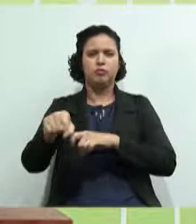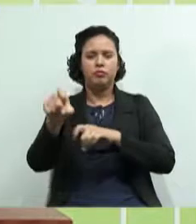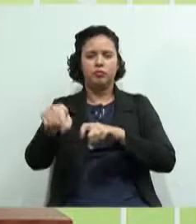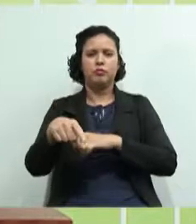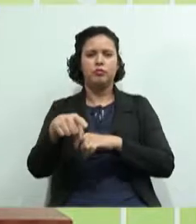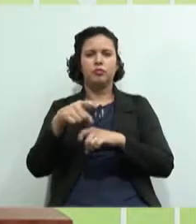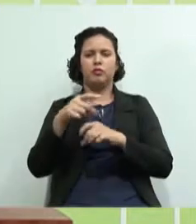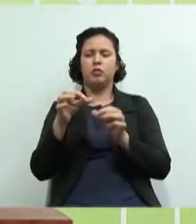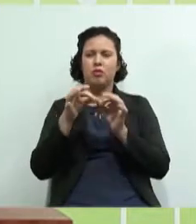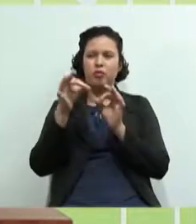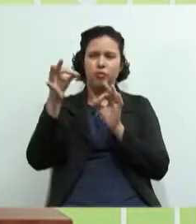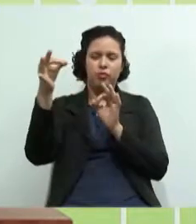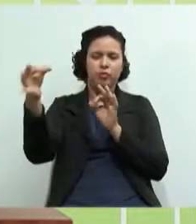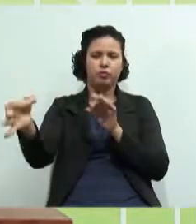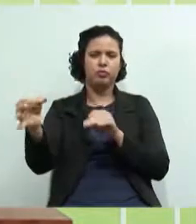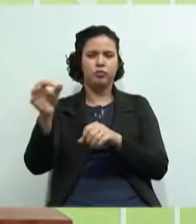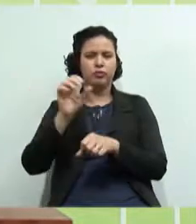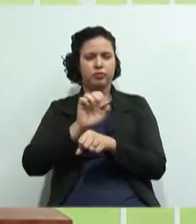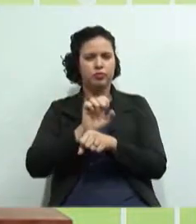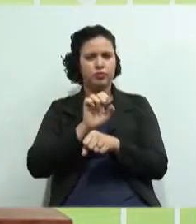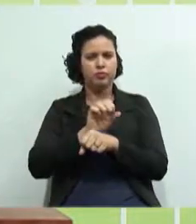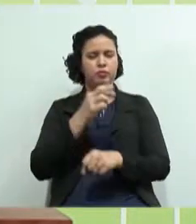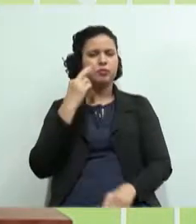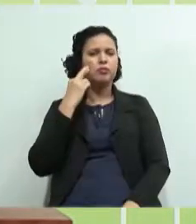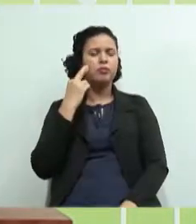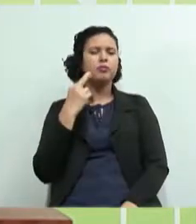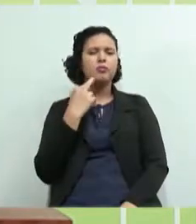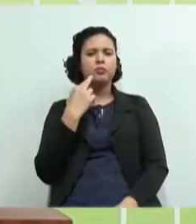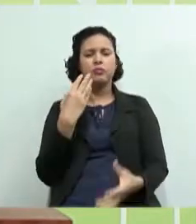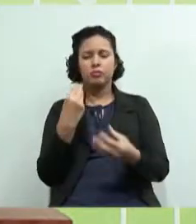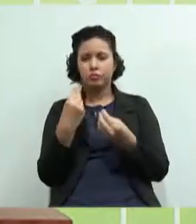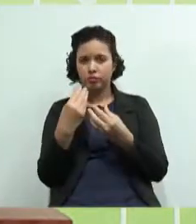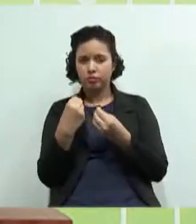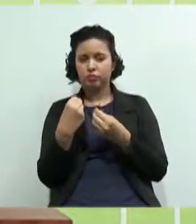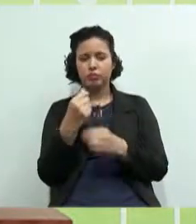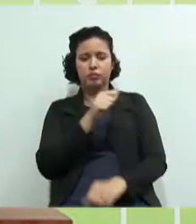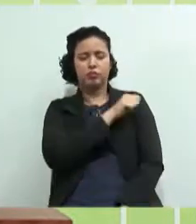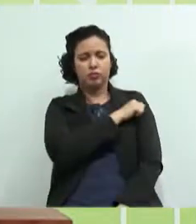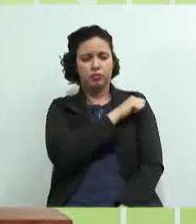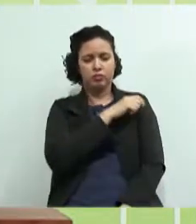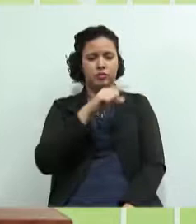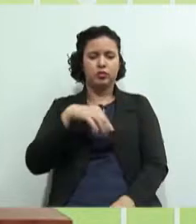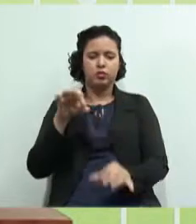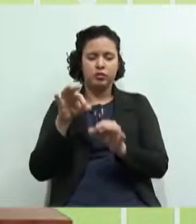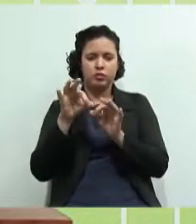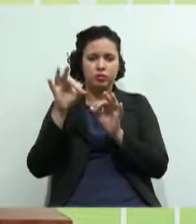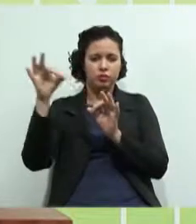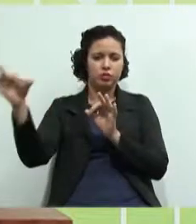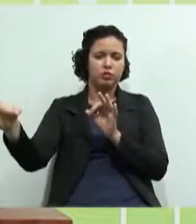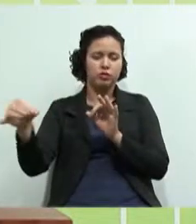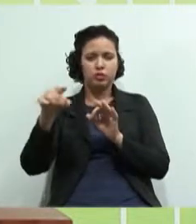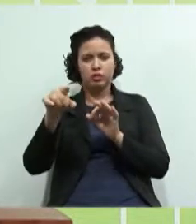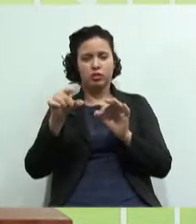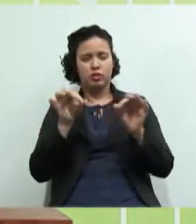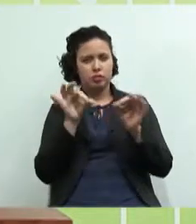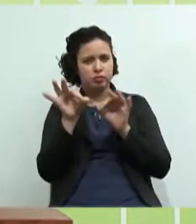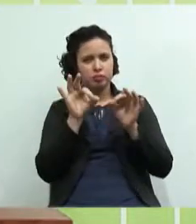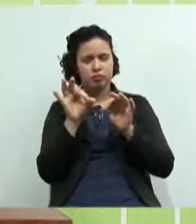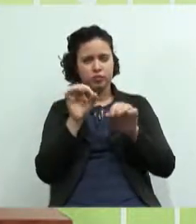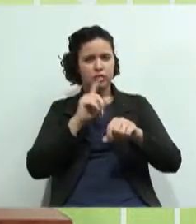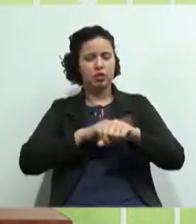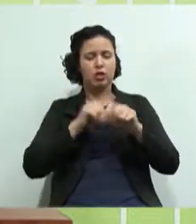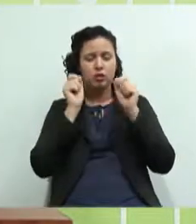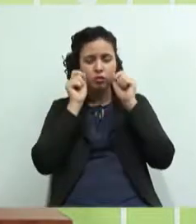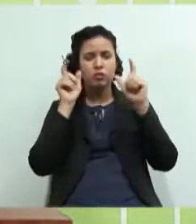Rondônia, desse nosso grande estado de Rondônia, e muitos alunos vêm de muito longe. Isso é planejamento. Você planejou acordar no horário,